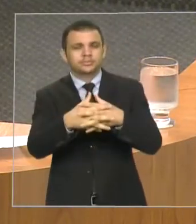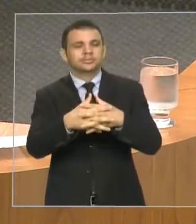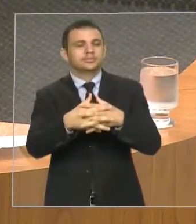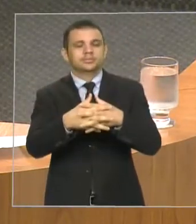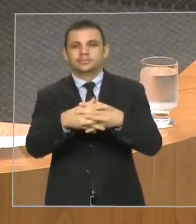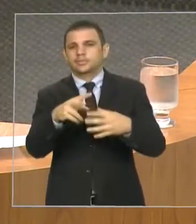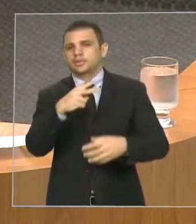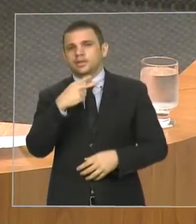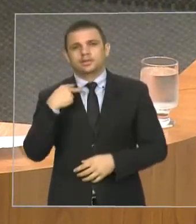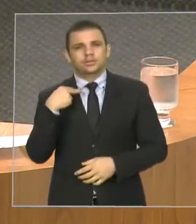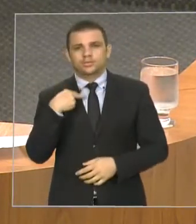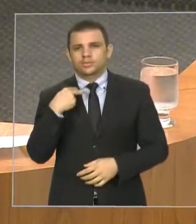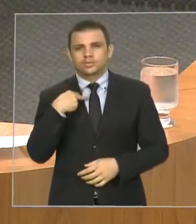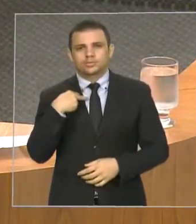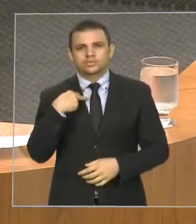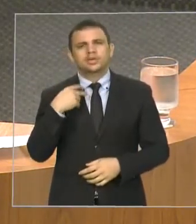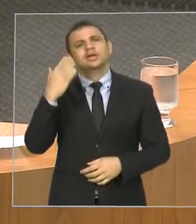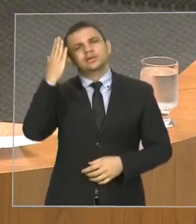história,